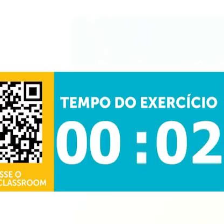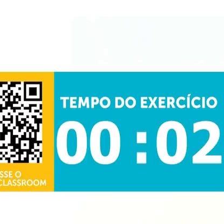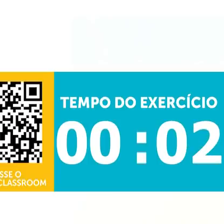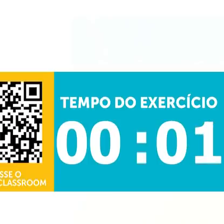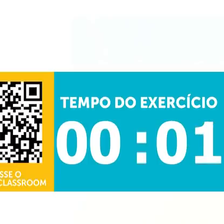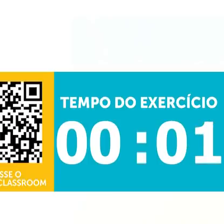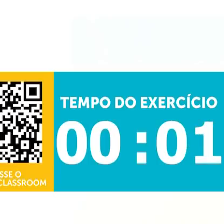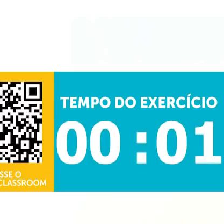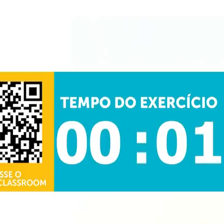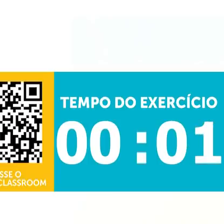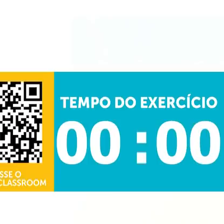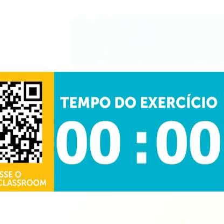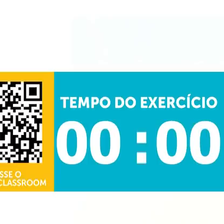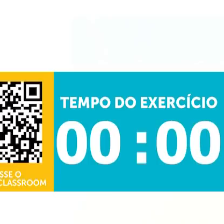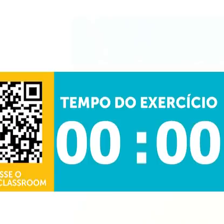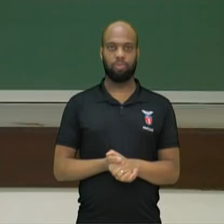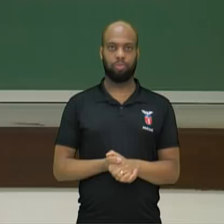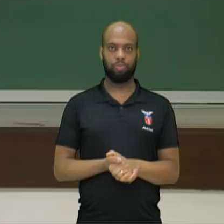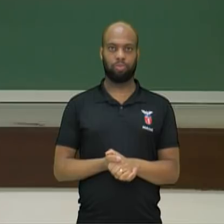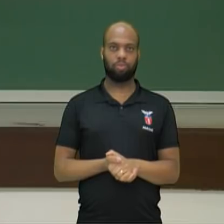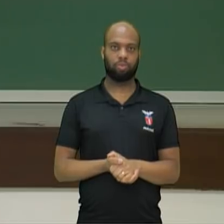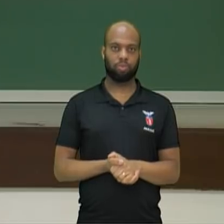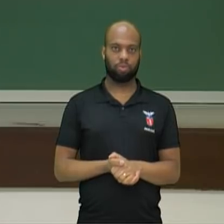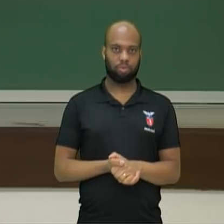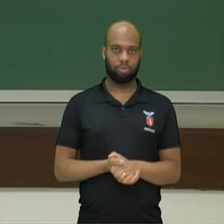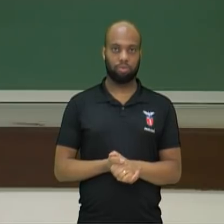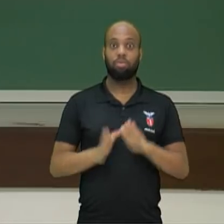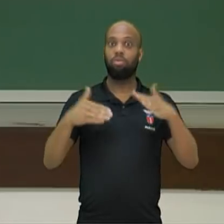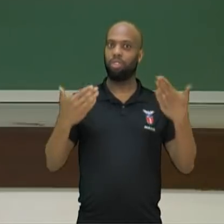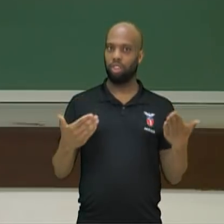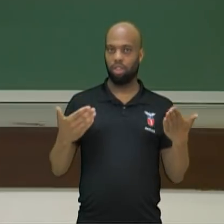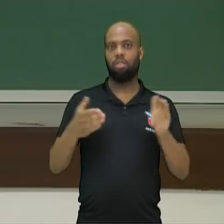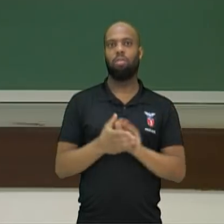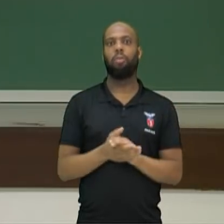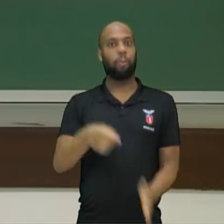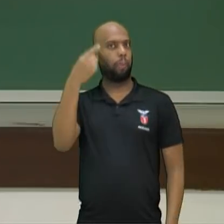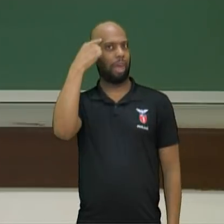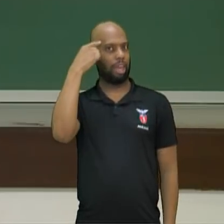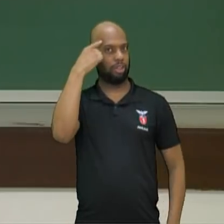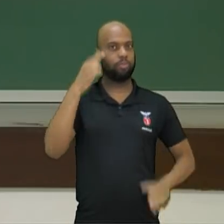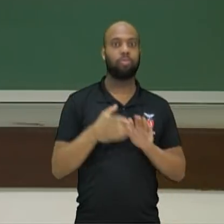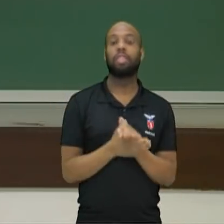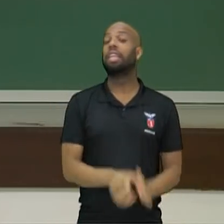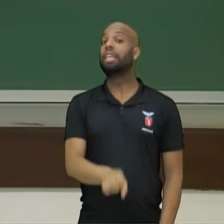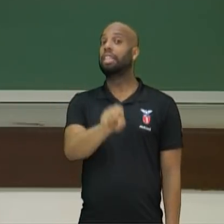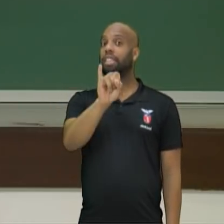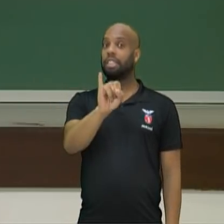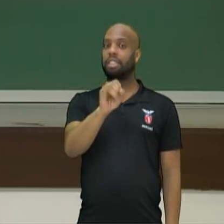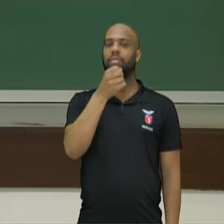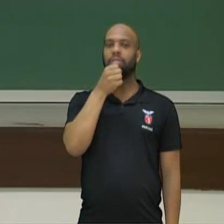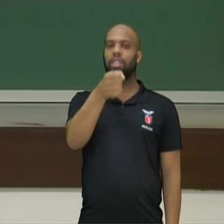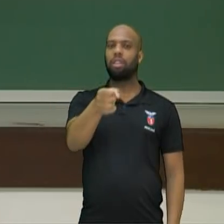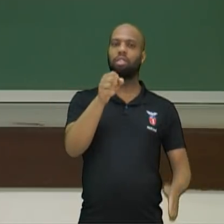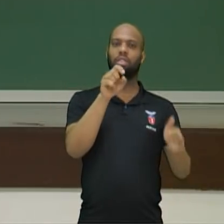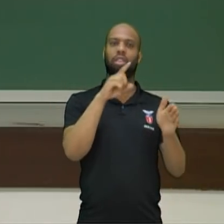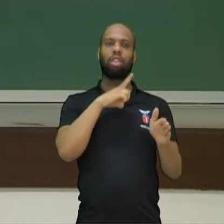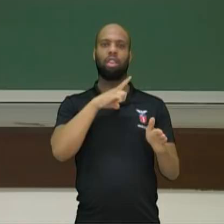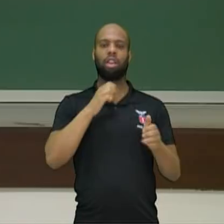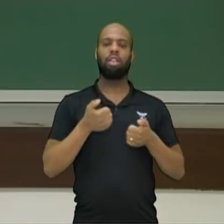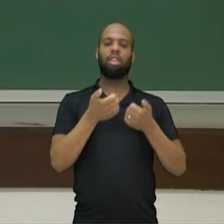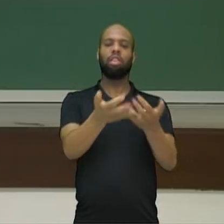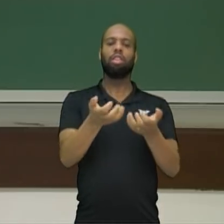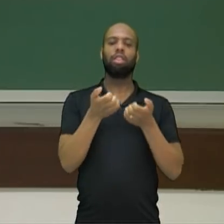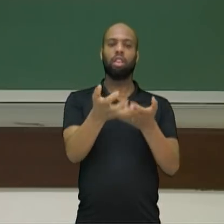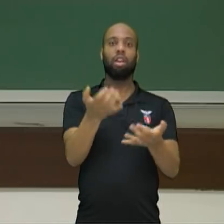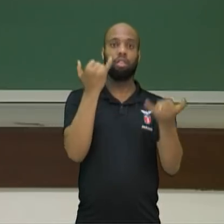Claro, pessoal, pense bem. Se a reportagem está passando uma informação